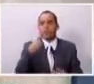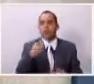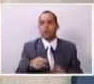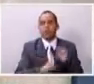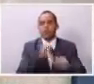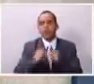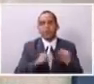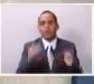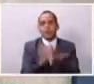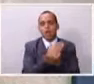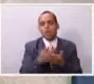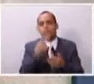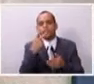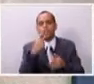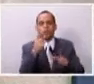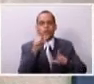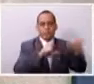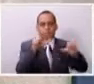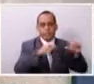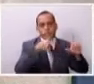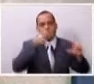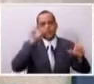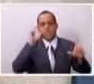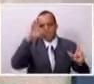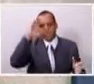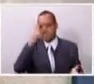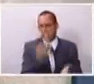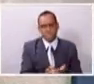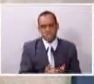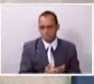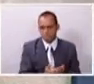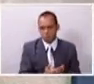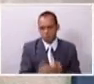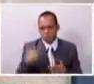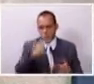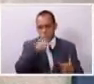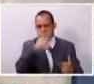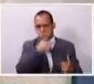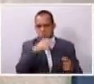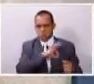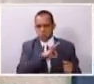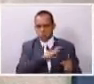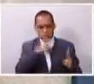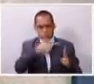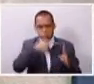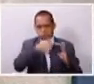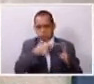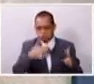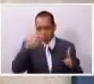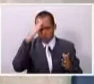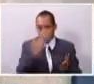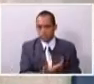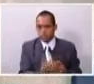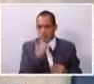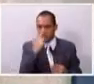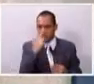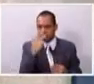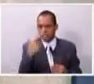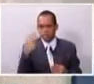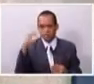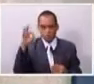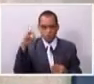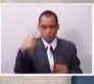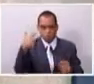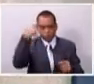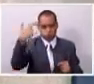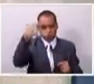eu ouvi um repórter dizendo na televisão ontem, que ele não acreditava que os GCMs tivessem sido baleados. Eu pergunto, será que o GCM, então, atirou na própria